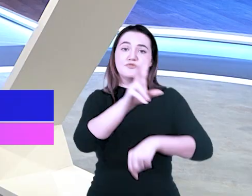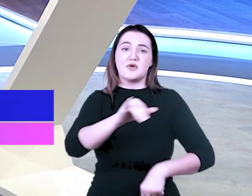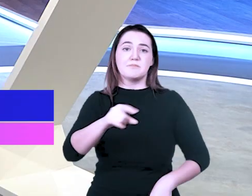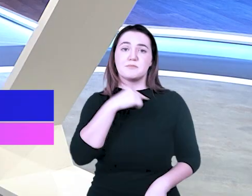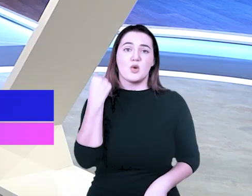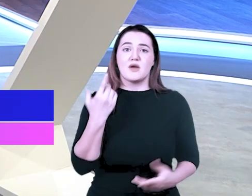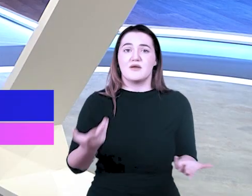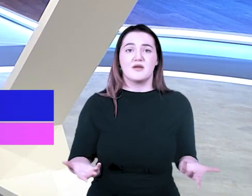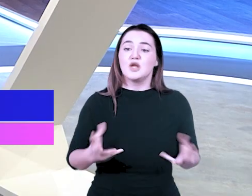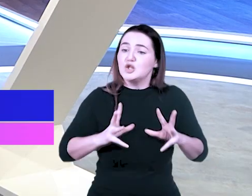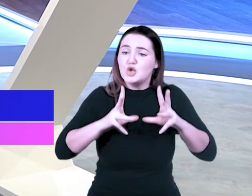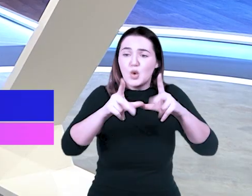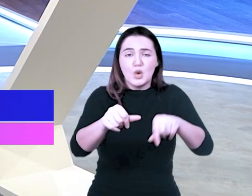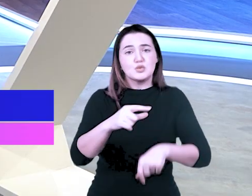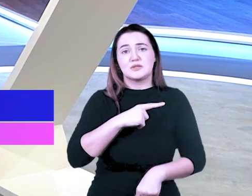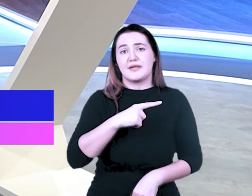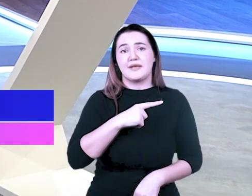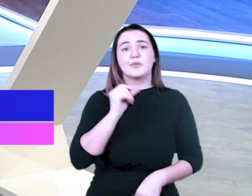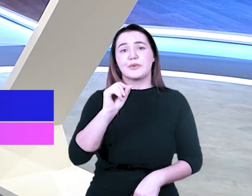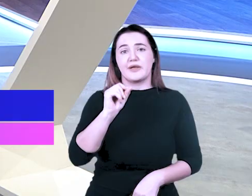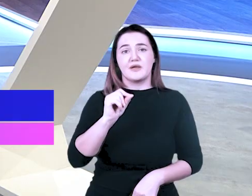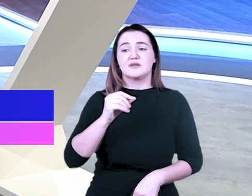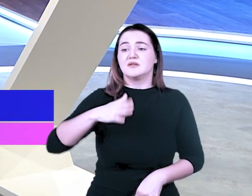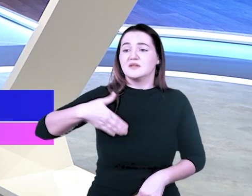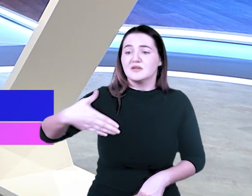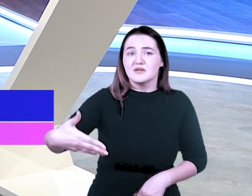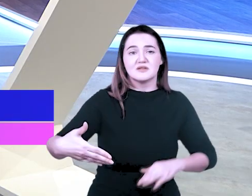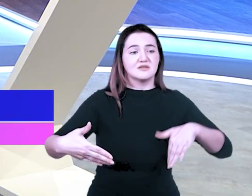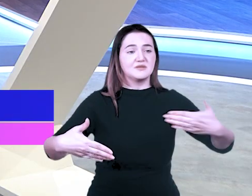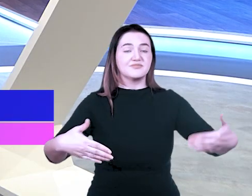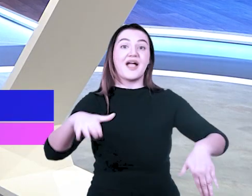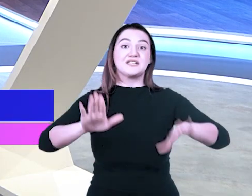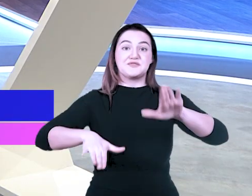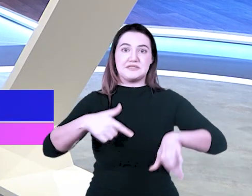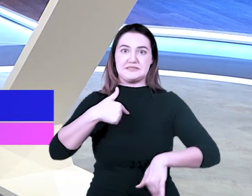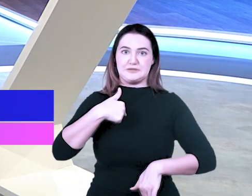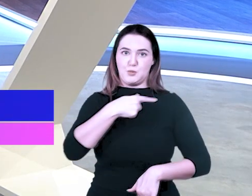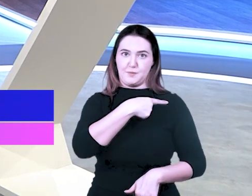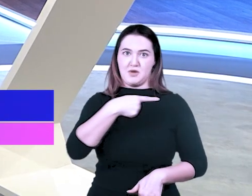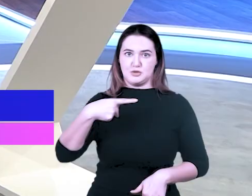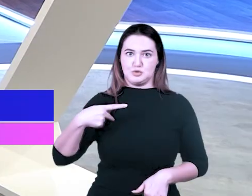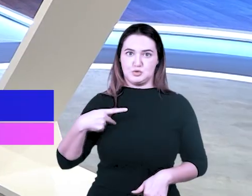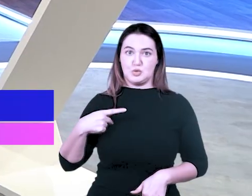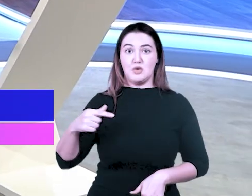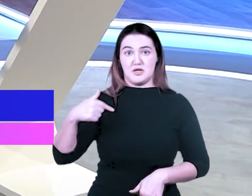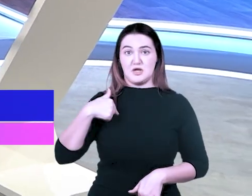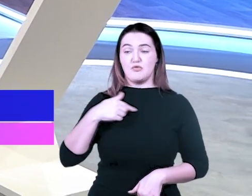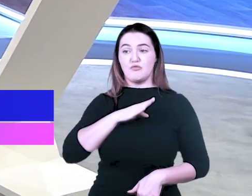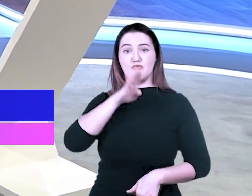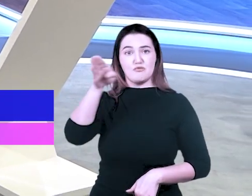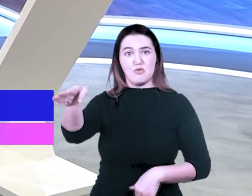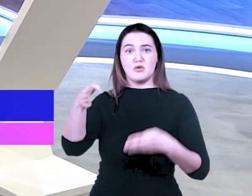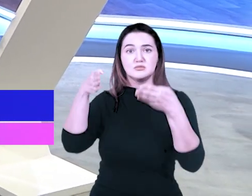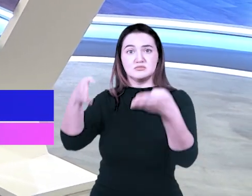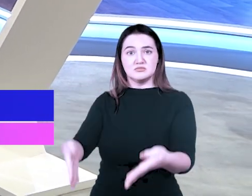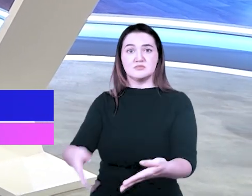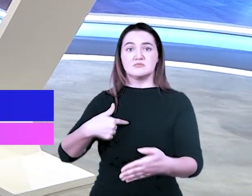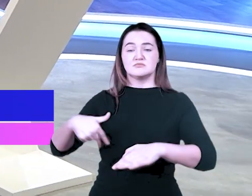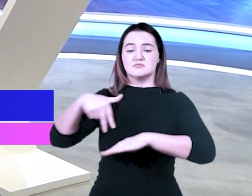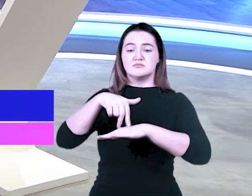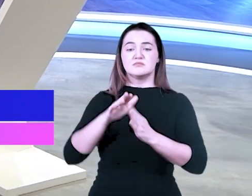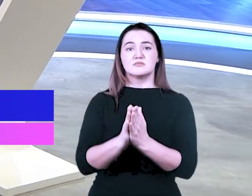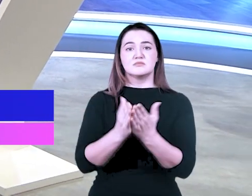nós passamos pela experiência. Eu, como pastor, muitas vezes abro a Bíblia para confortar pessoas em